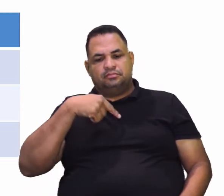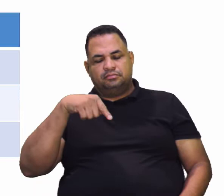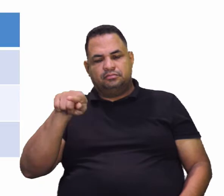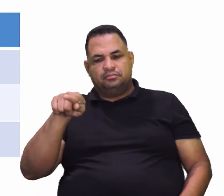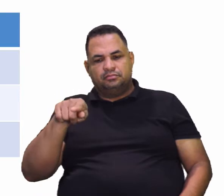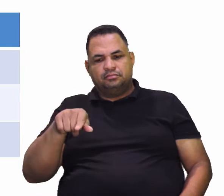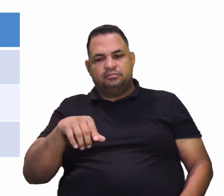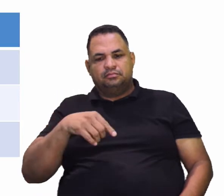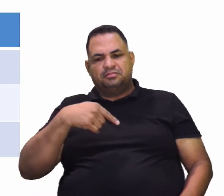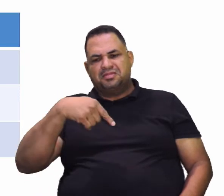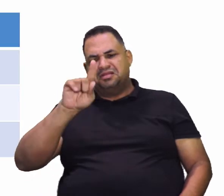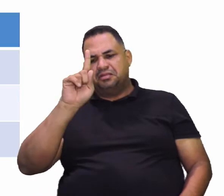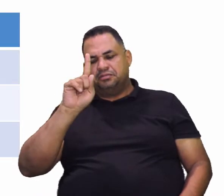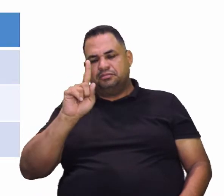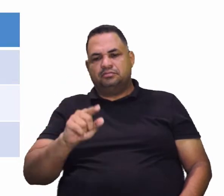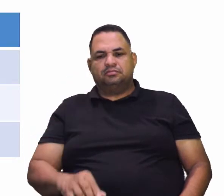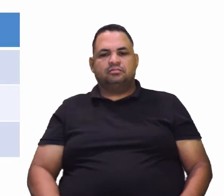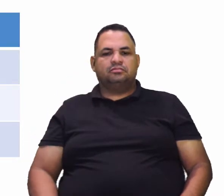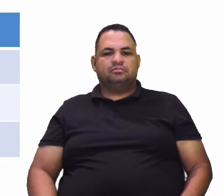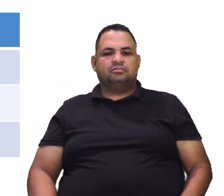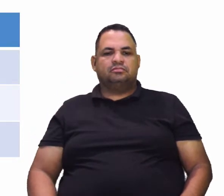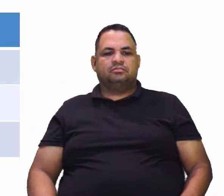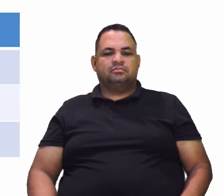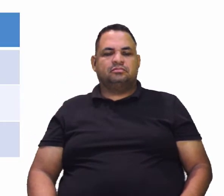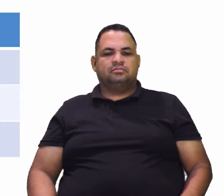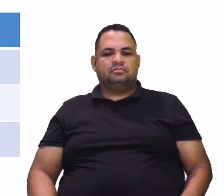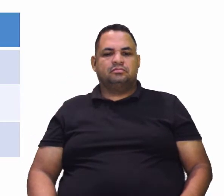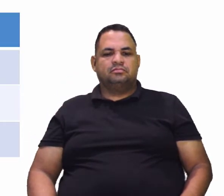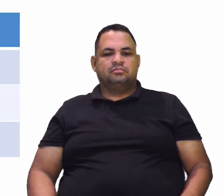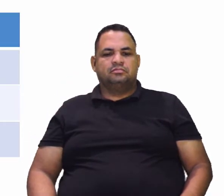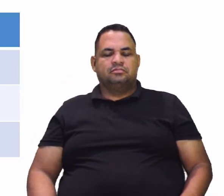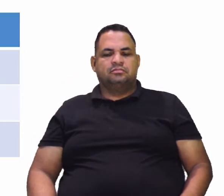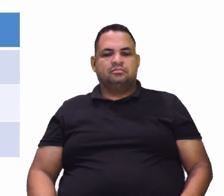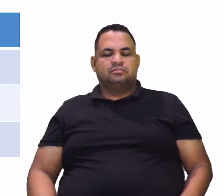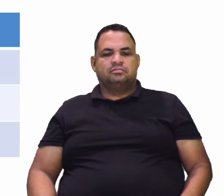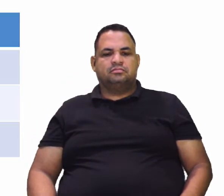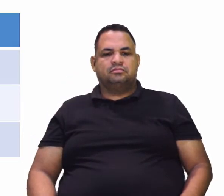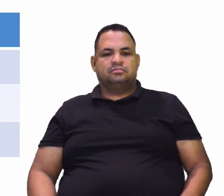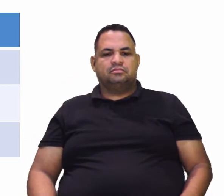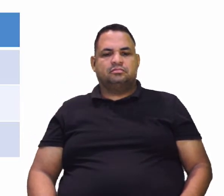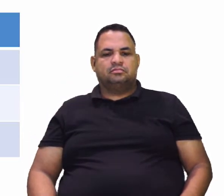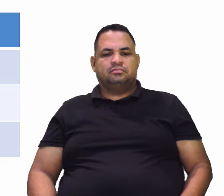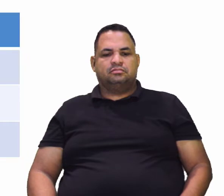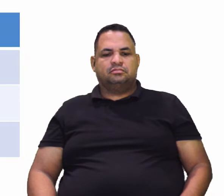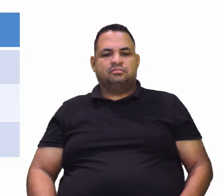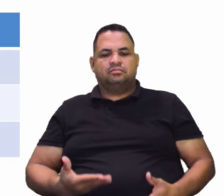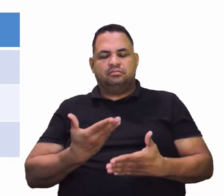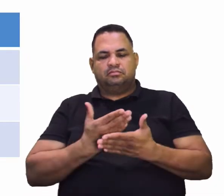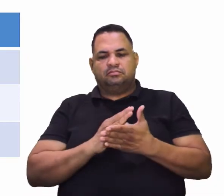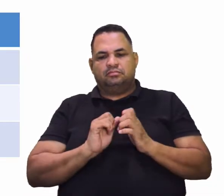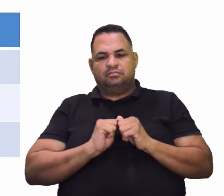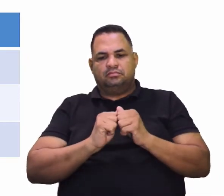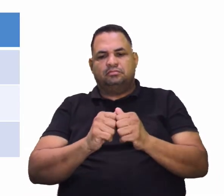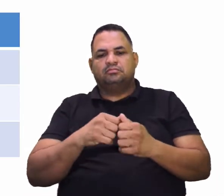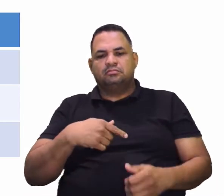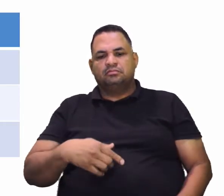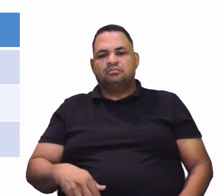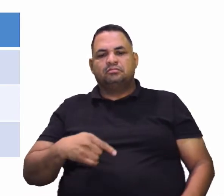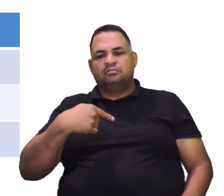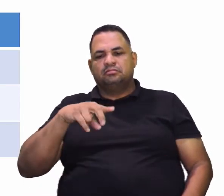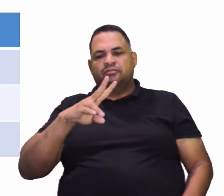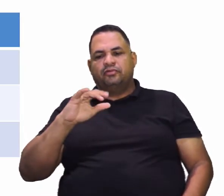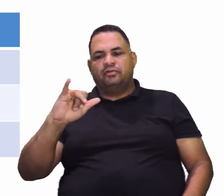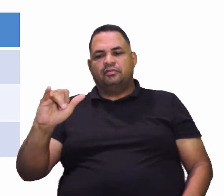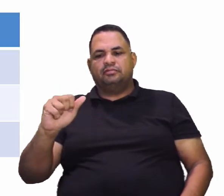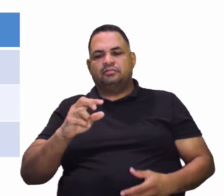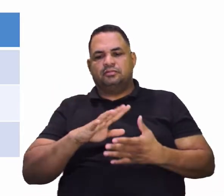vai embora. Ela vai embora. Então, isso aqui tudo eu vou traduzir junto, como vou,